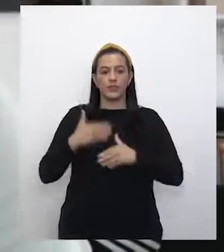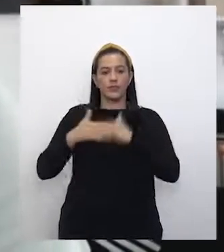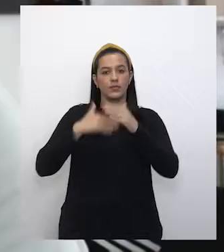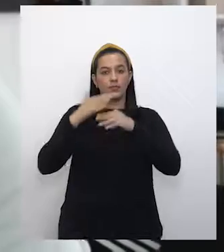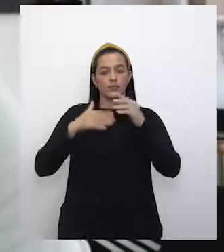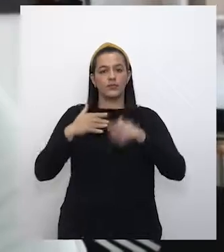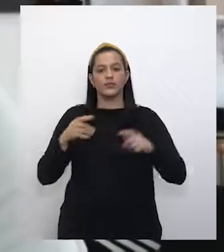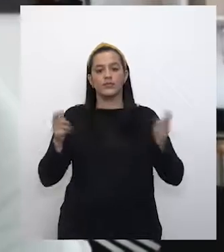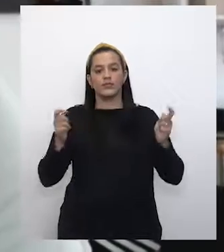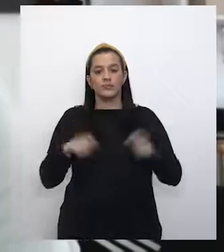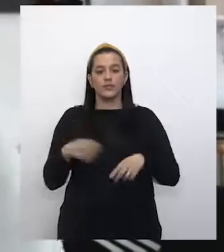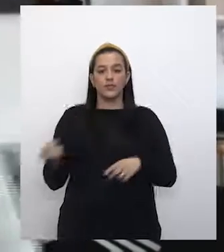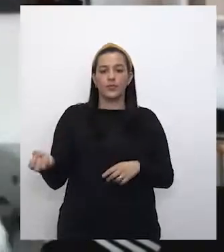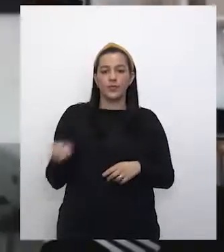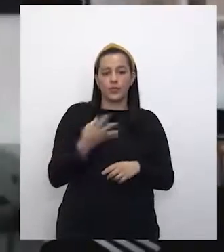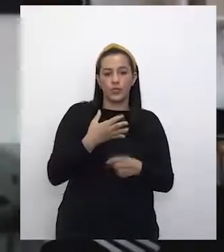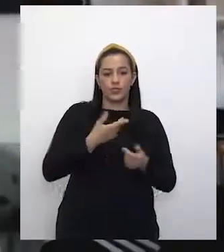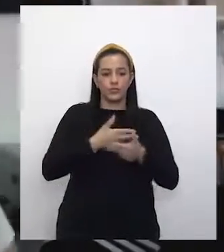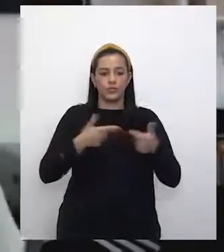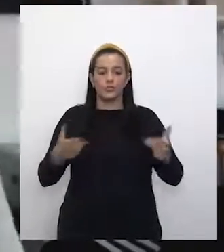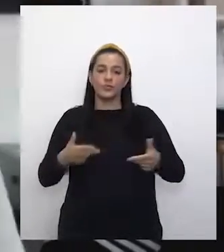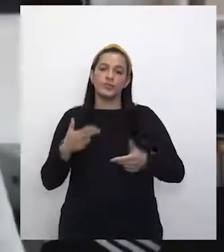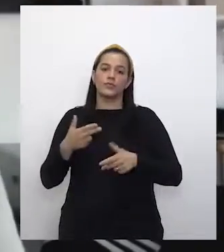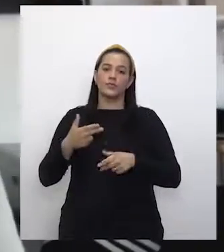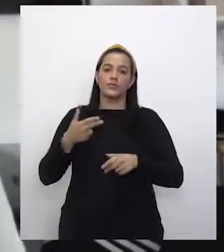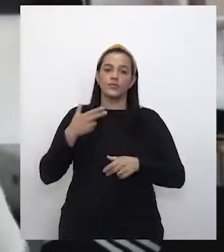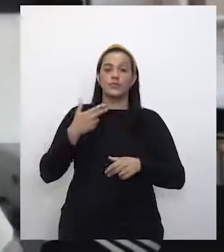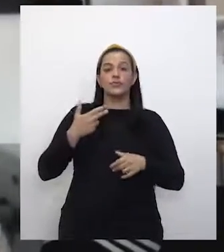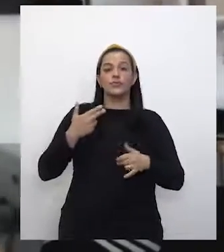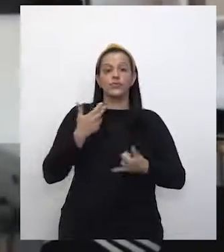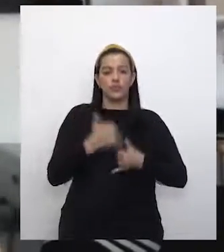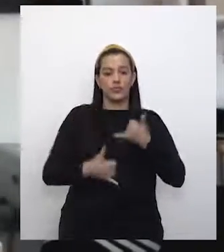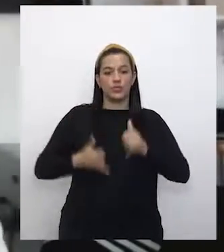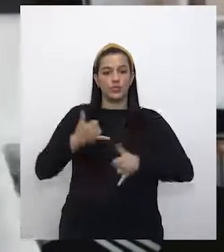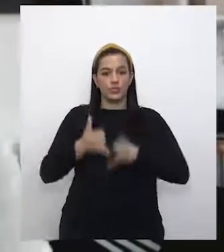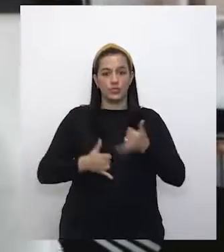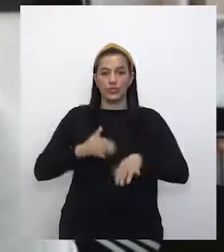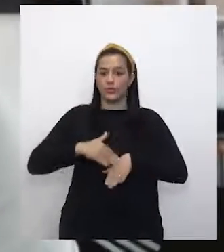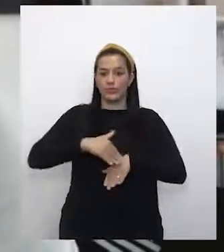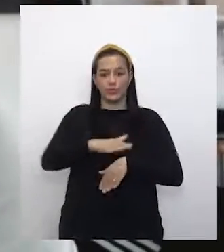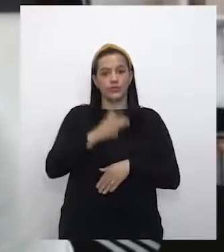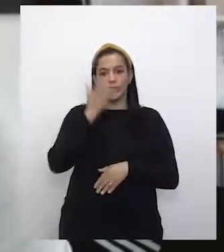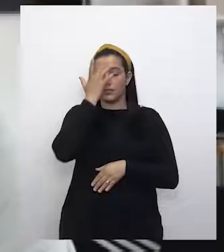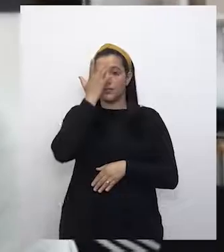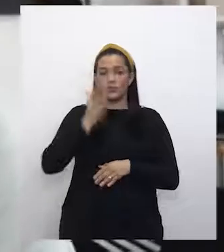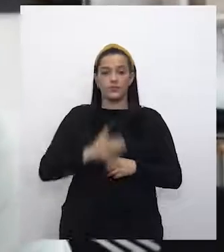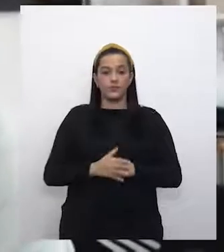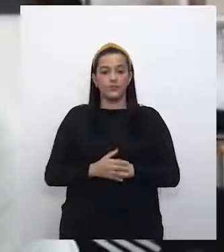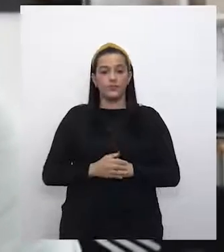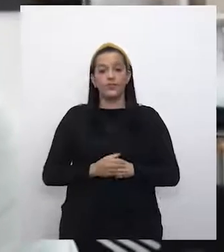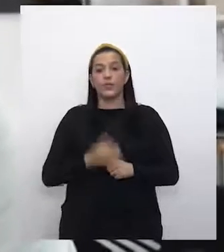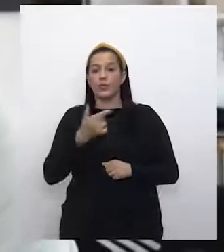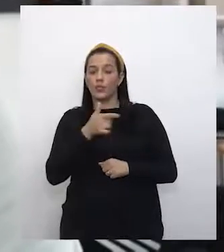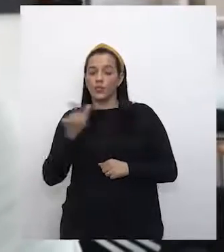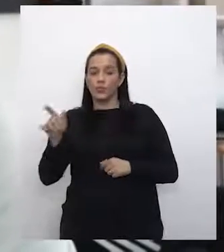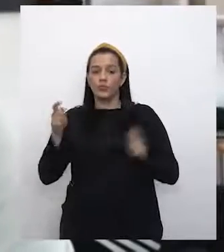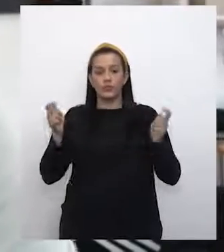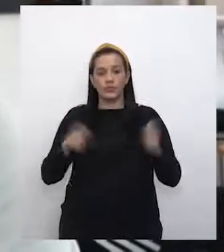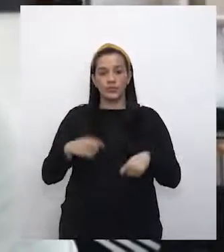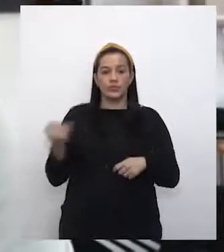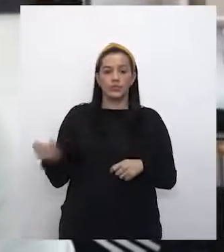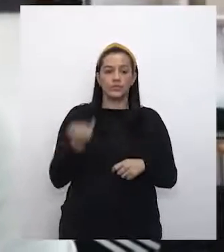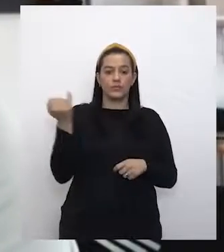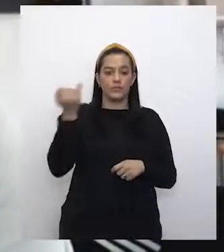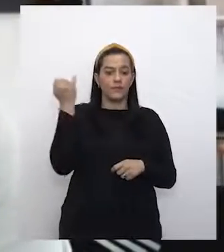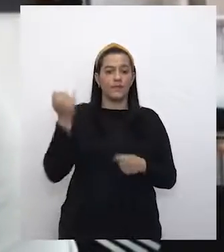desenvolver novos tipos de energia com maior facilidade, tá? Outra coisa que é bastante importante a gente poder discutir é